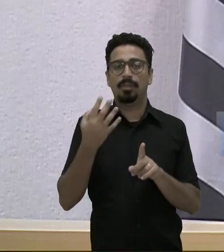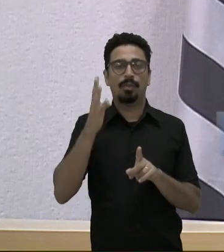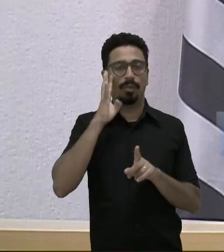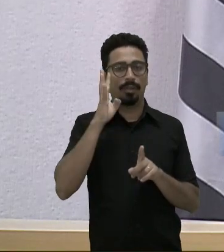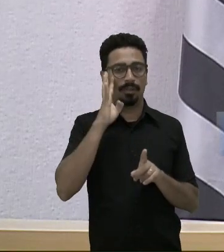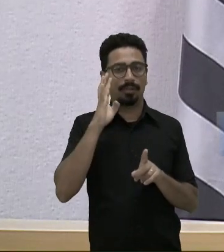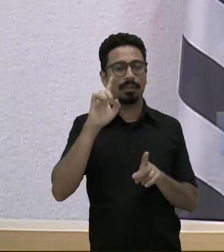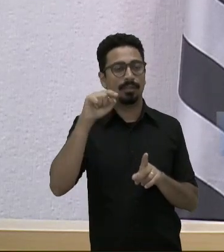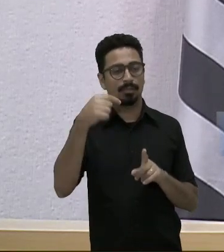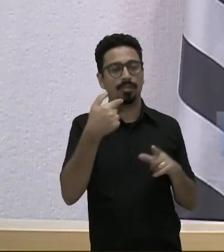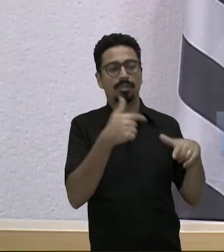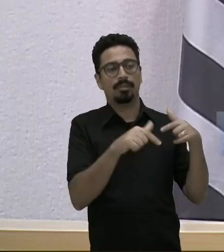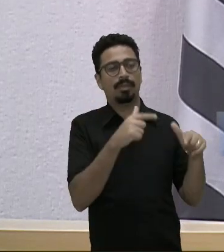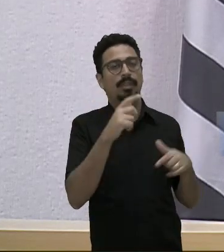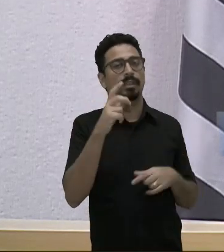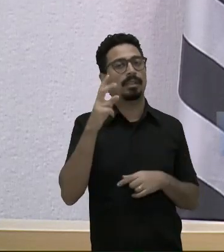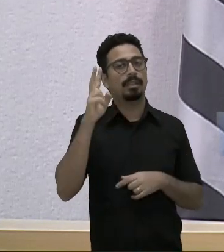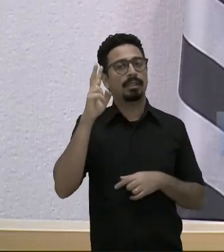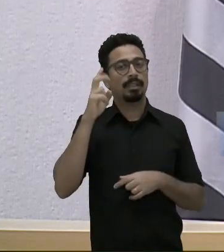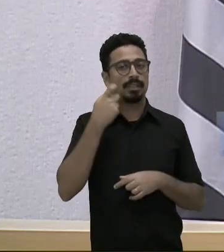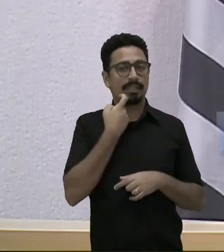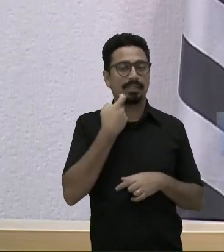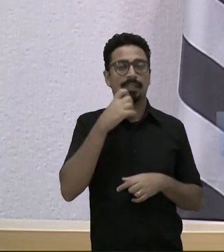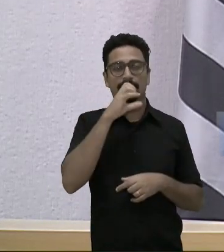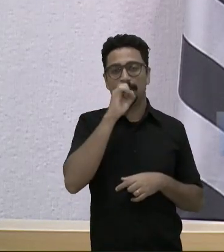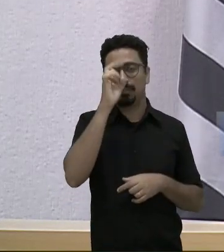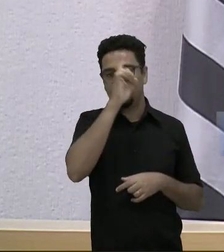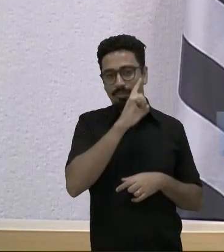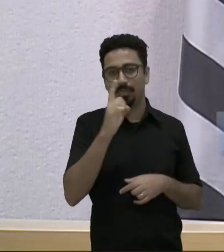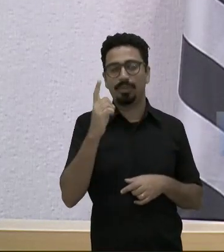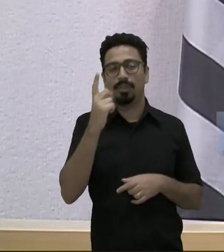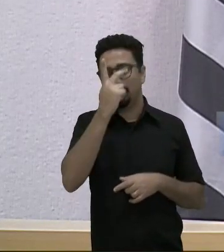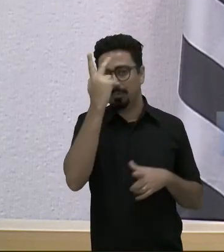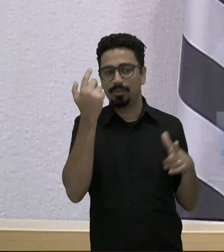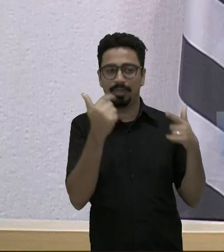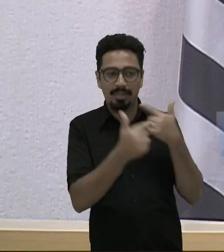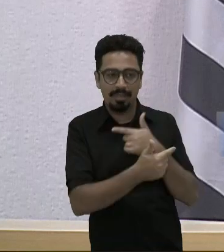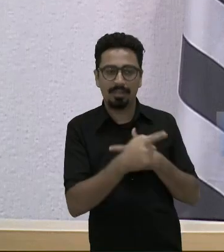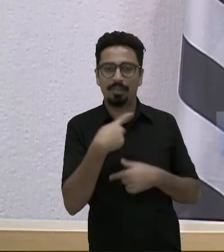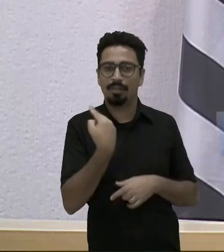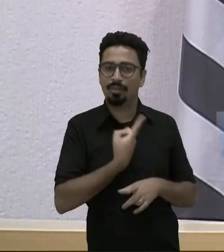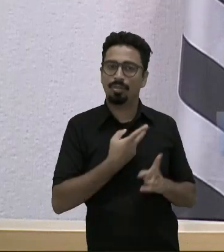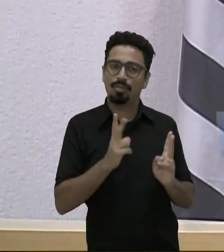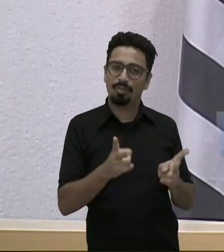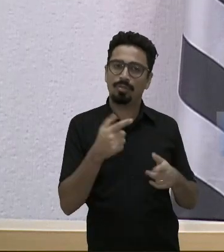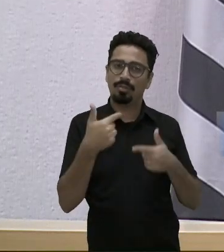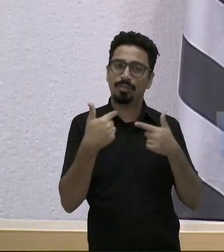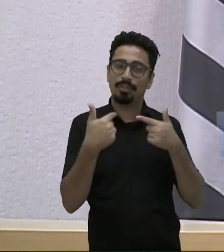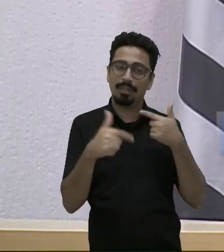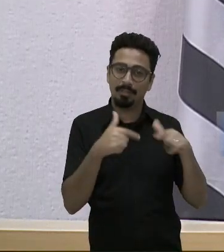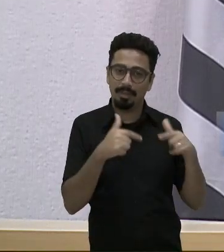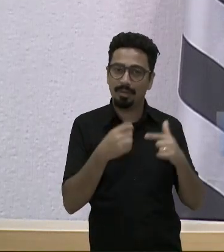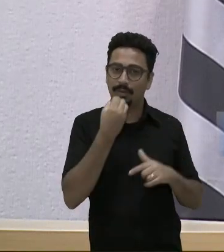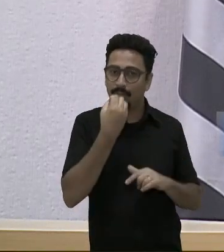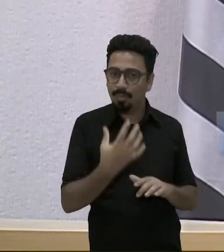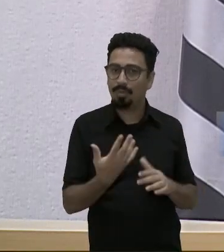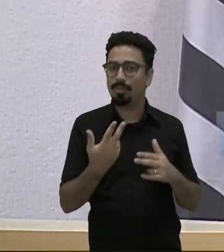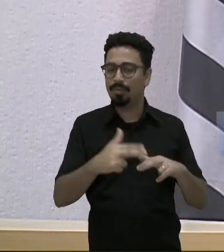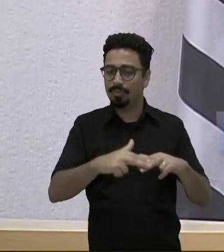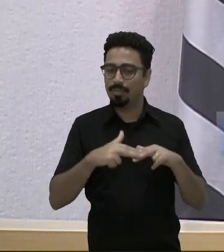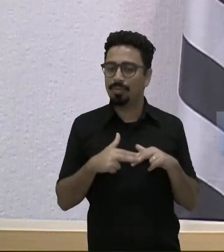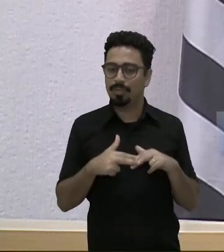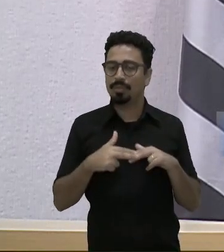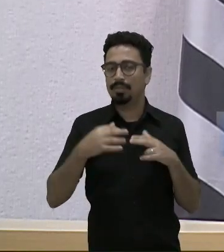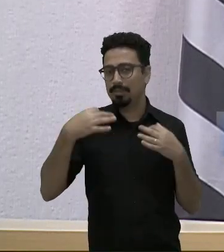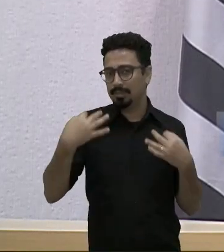fazendo todo mundo rir. Então, a gente tem que fazer todo o nosso trabalho muito bem feito e atender. E eu tenho certeza, se vocês